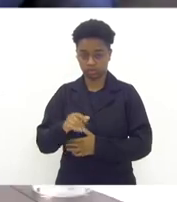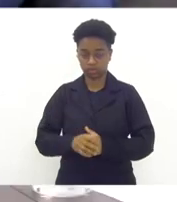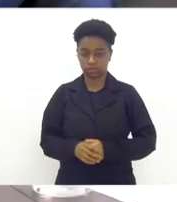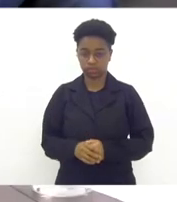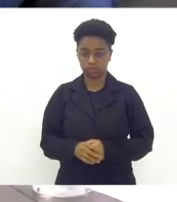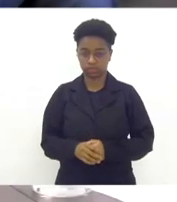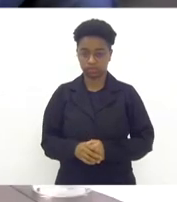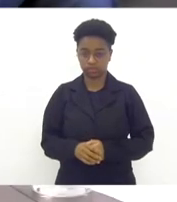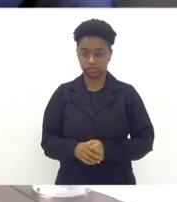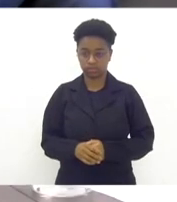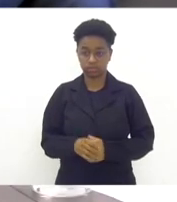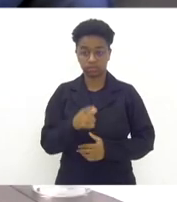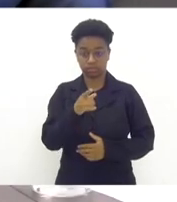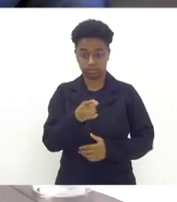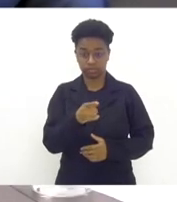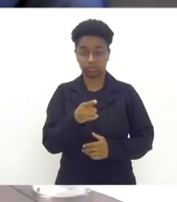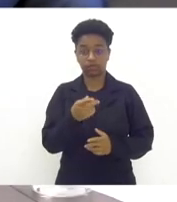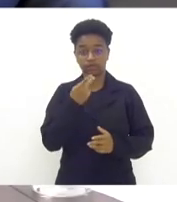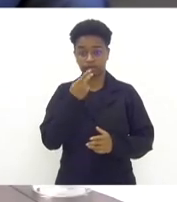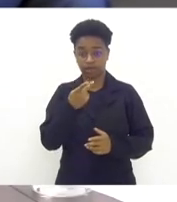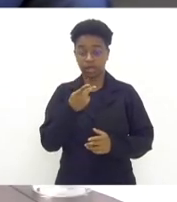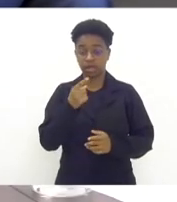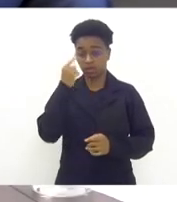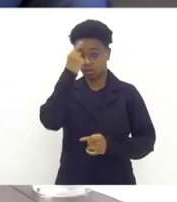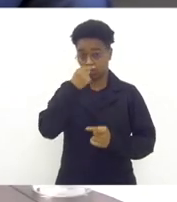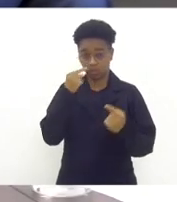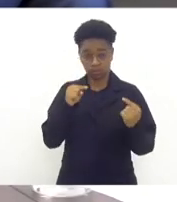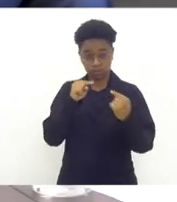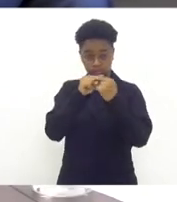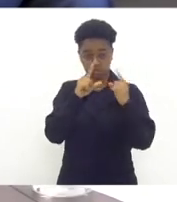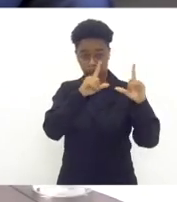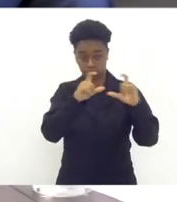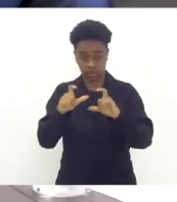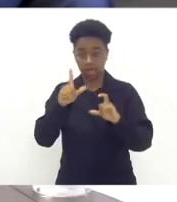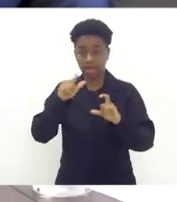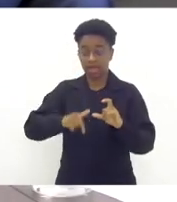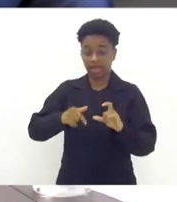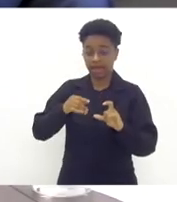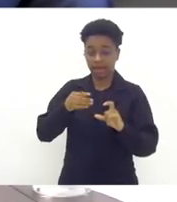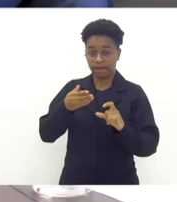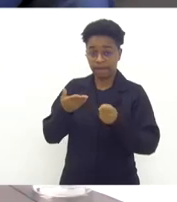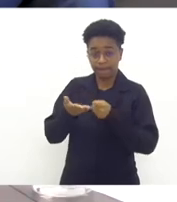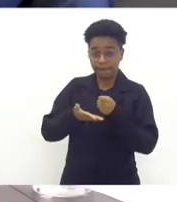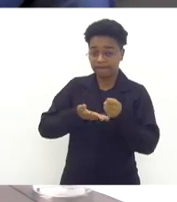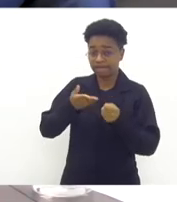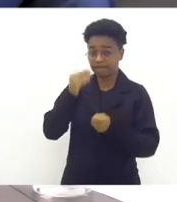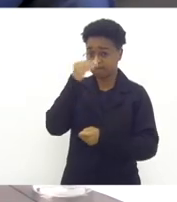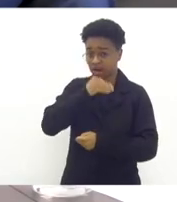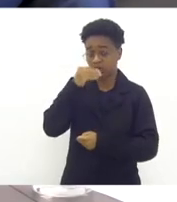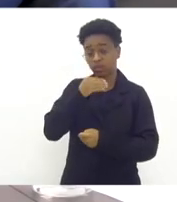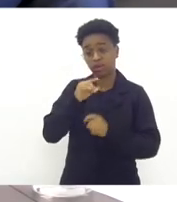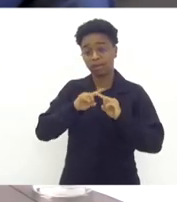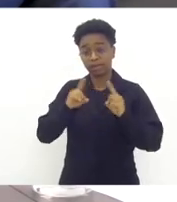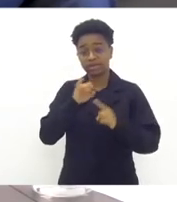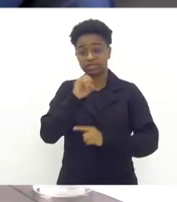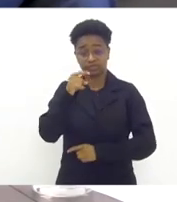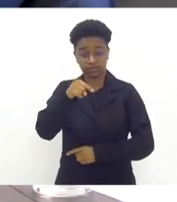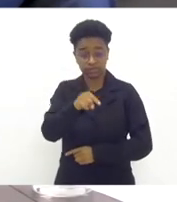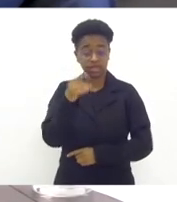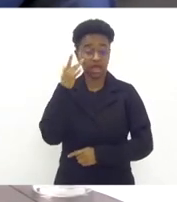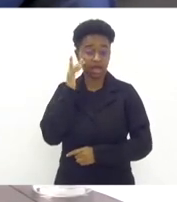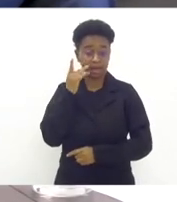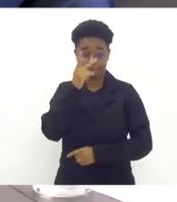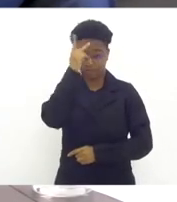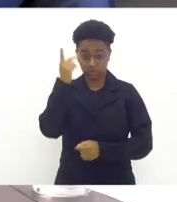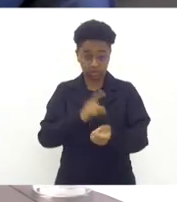O senhor reconhece que o reconhecimento fotográfico é raso? Ou o senhor acha que, a partir de documentos, uma pessoa que nervosa, que acabou